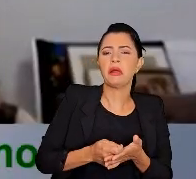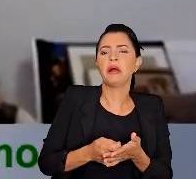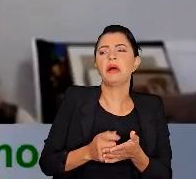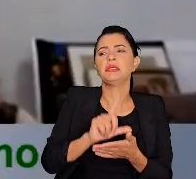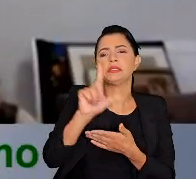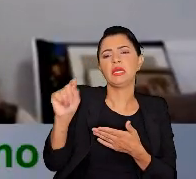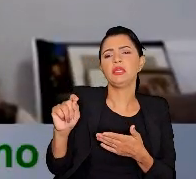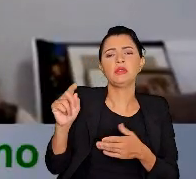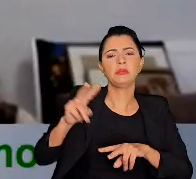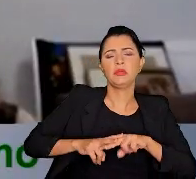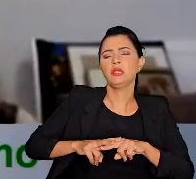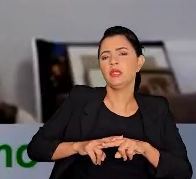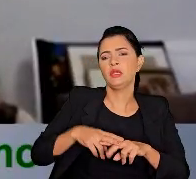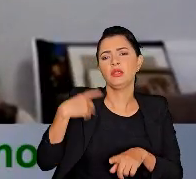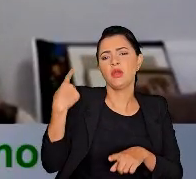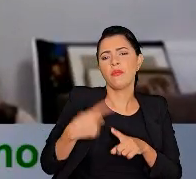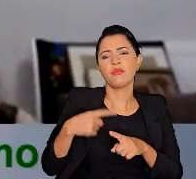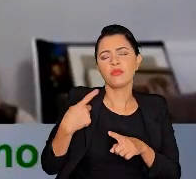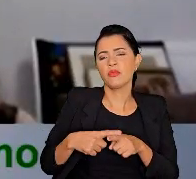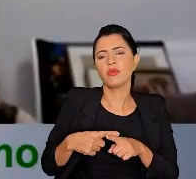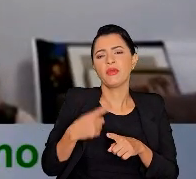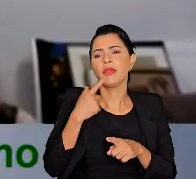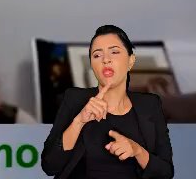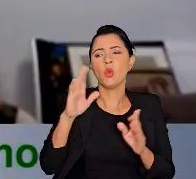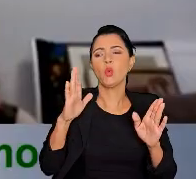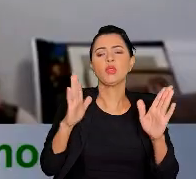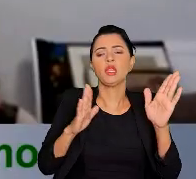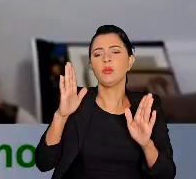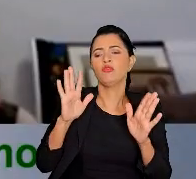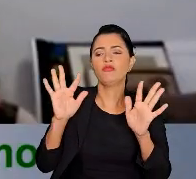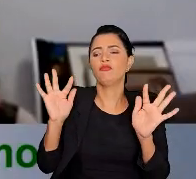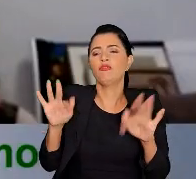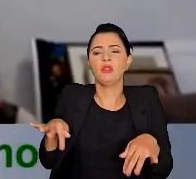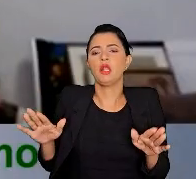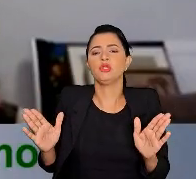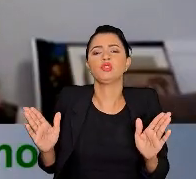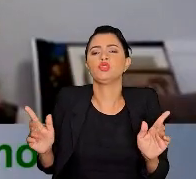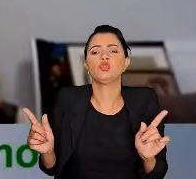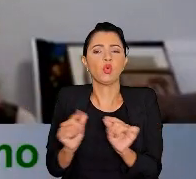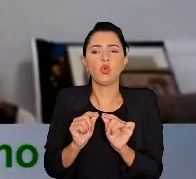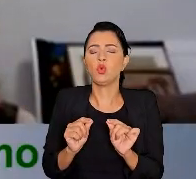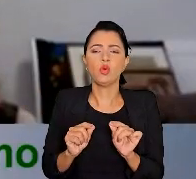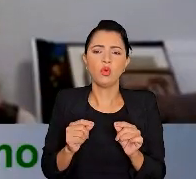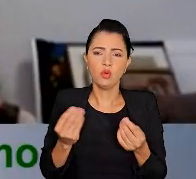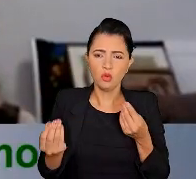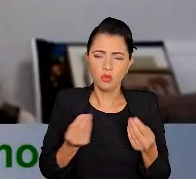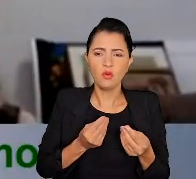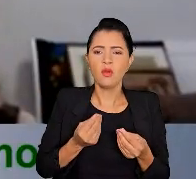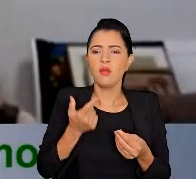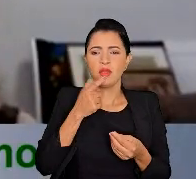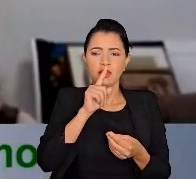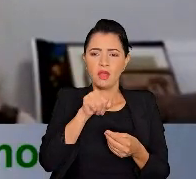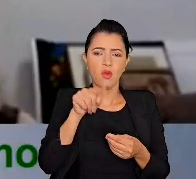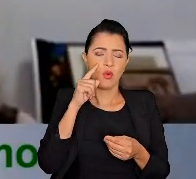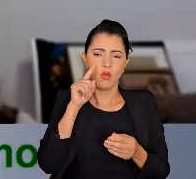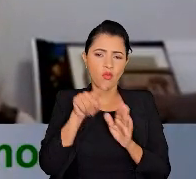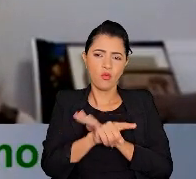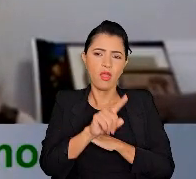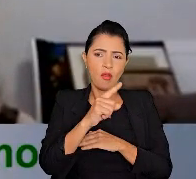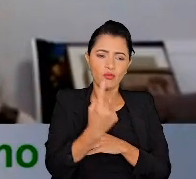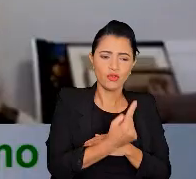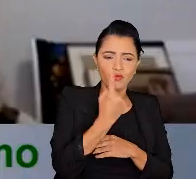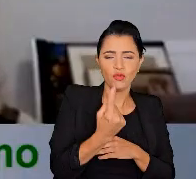safando porque incide a prescrição. Justamente o twist aí não está na questão do individual